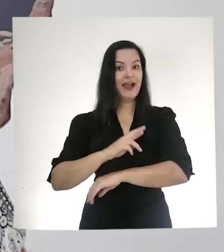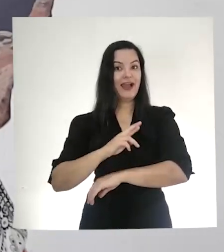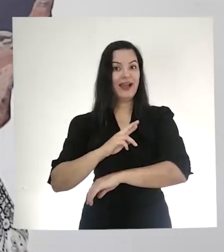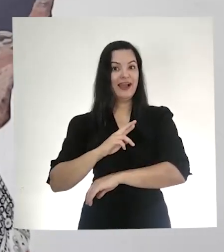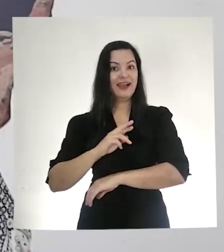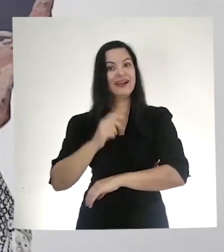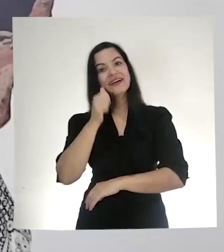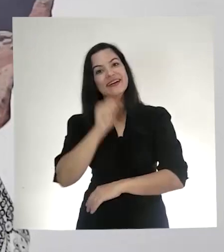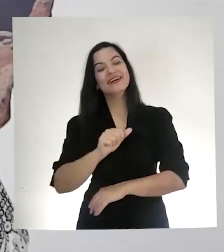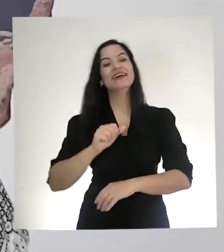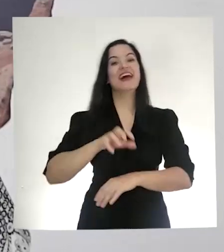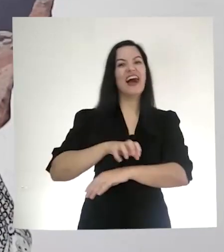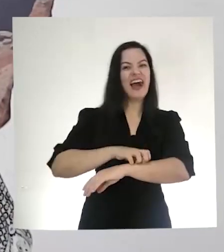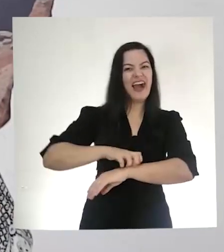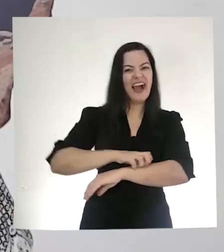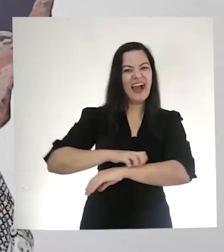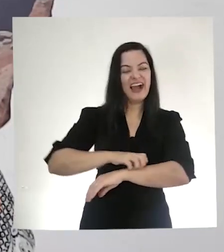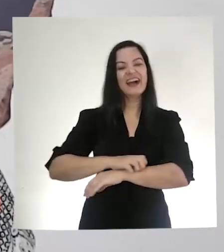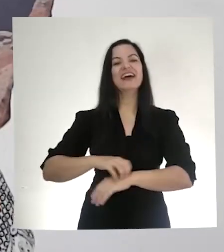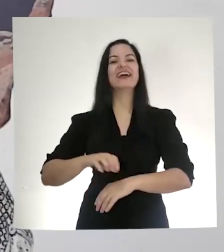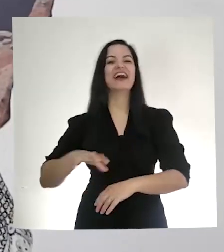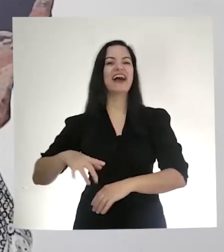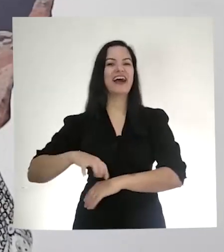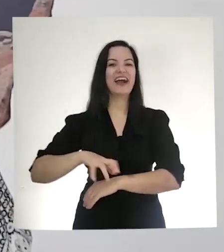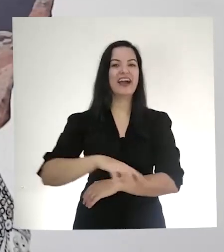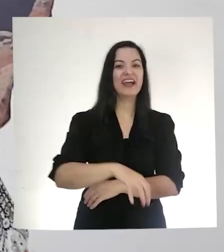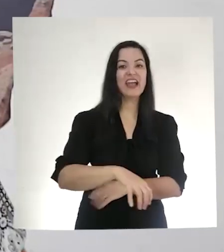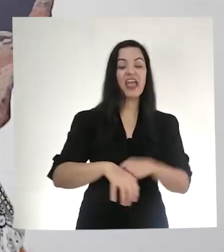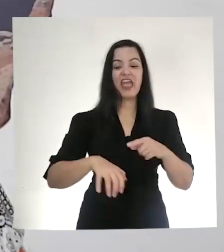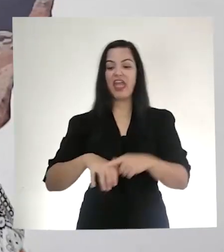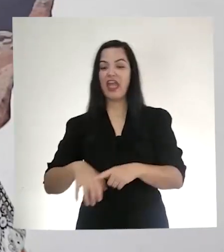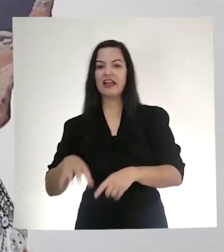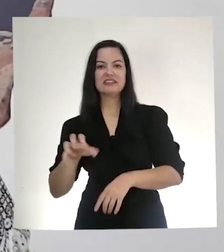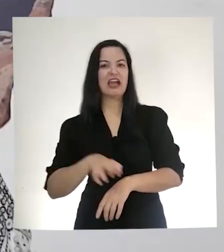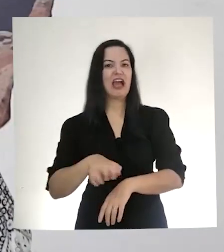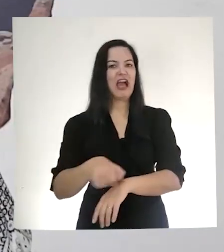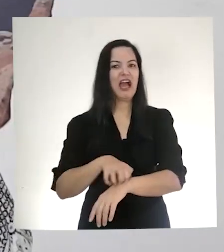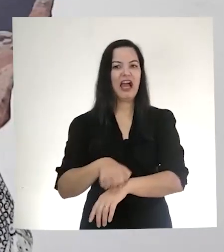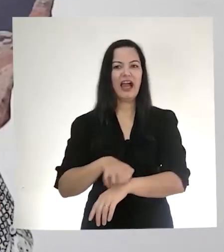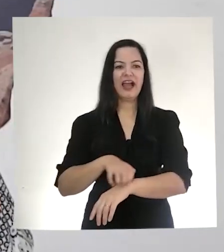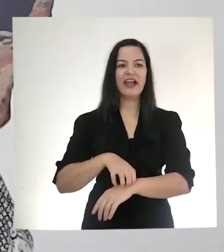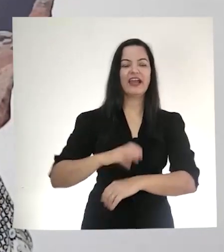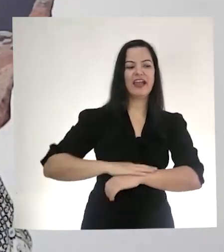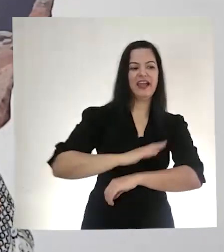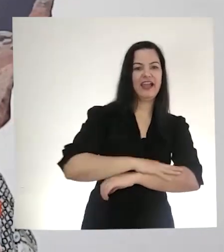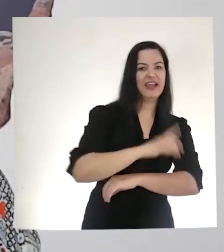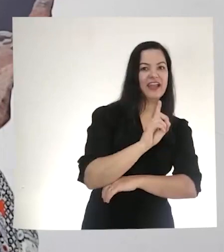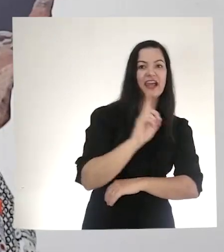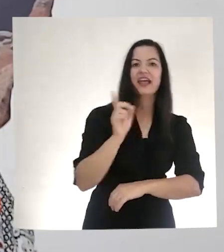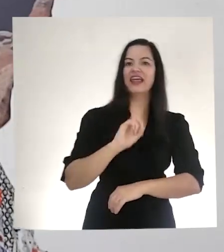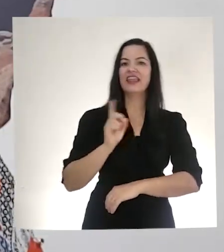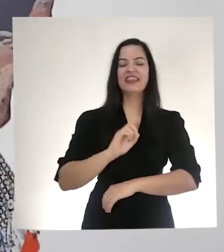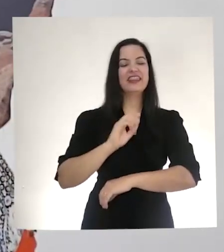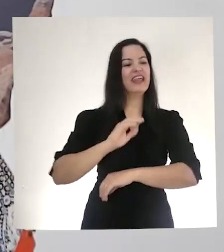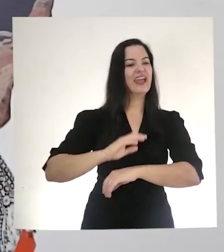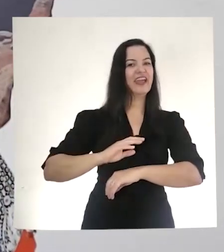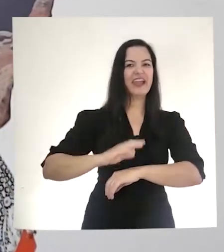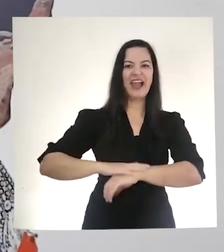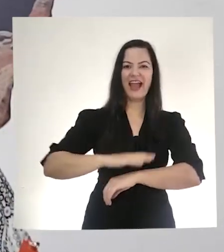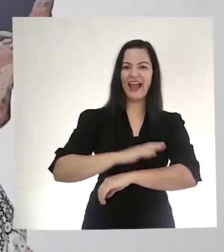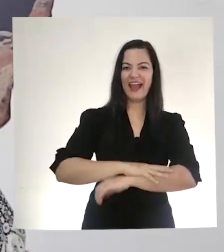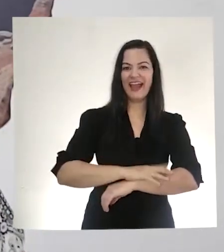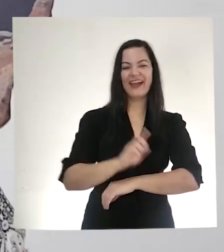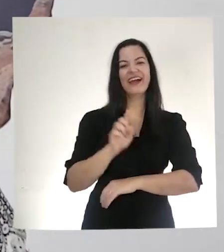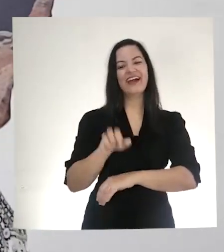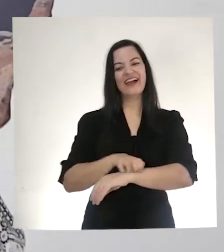aranha. Nem a aranha arranha a rã, nem a rã arranha a